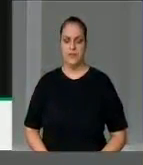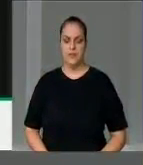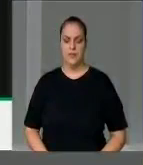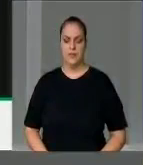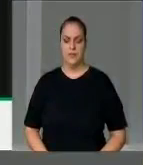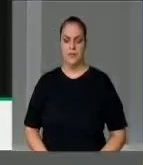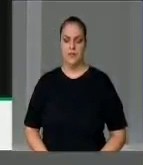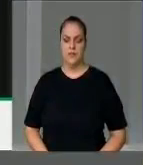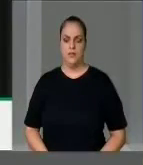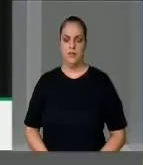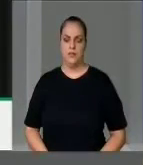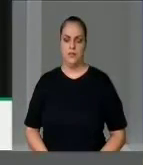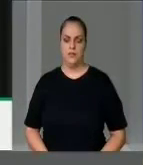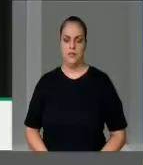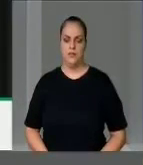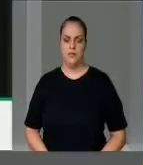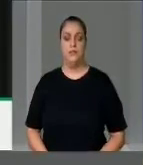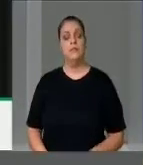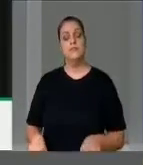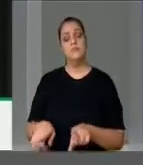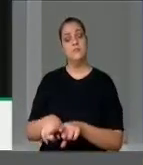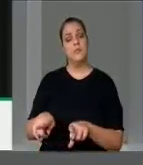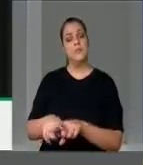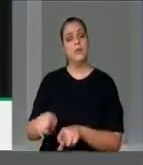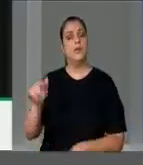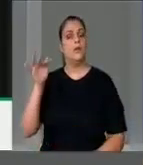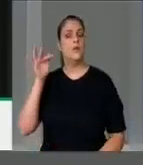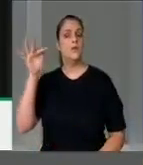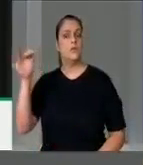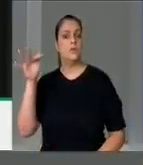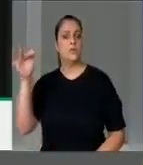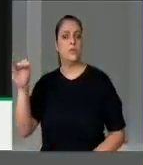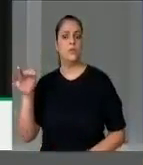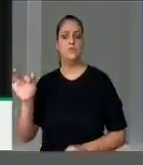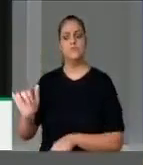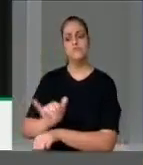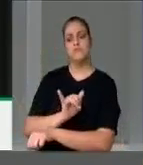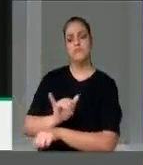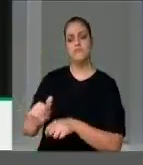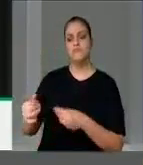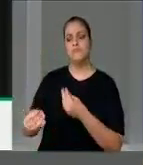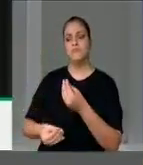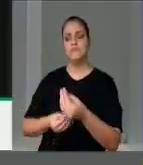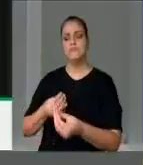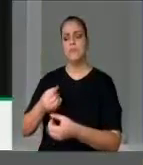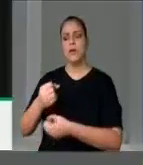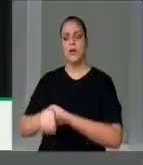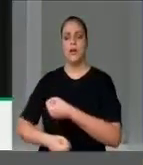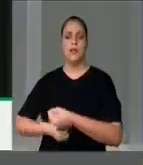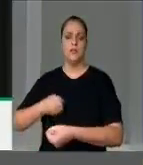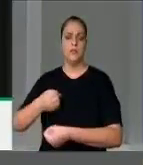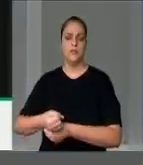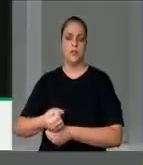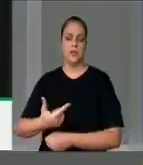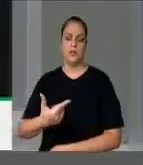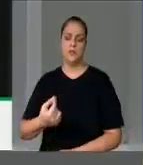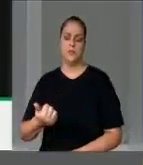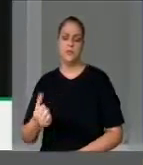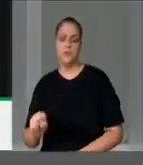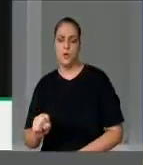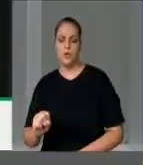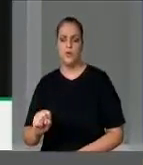de tudo, dos novos rumos e da estratégia do PT para 2018, 2020,